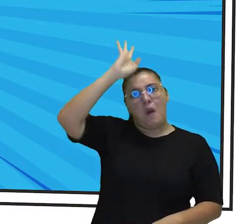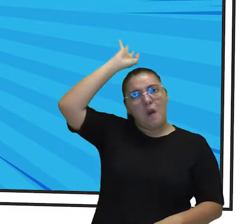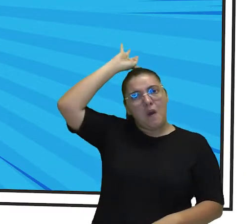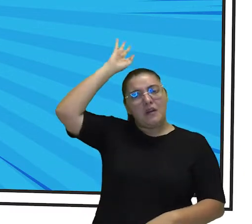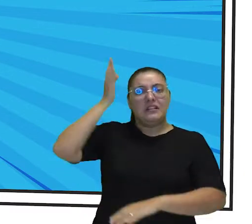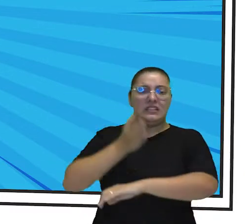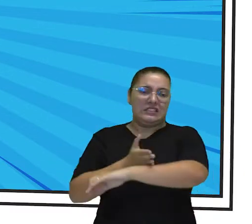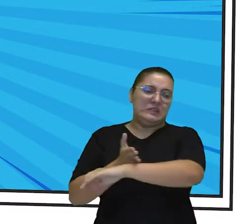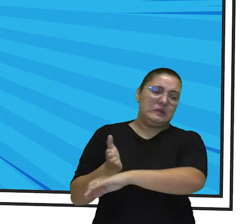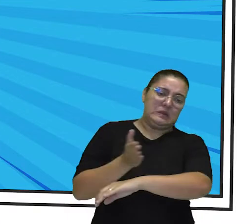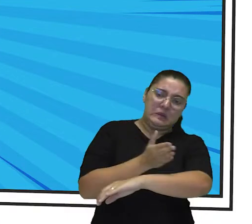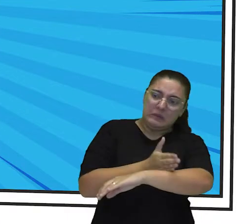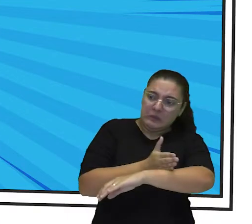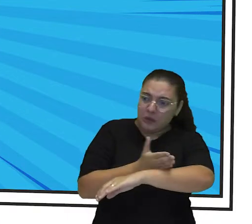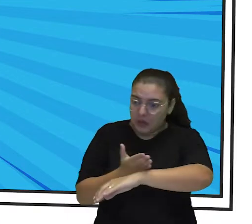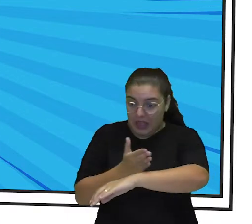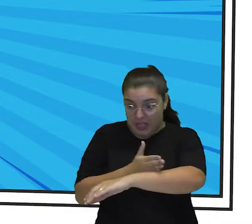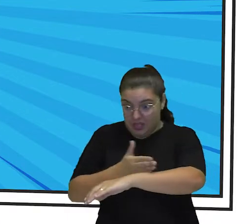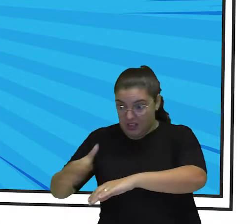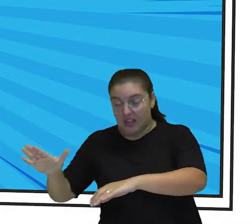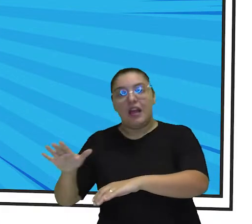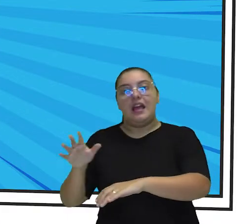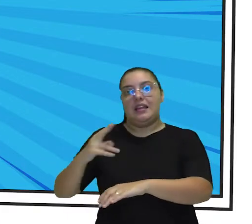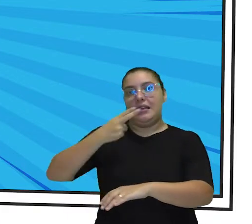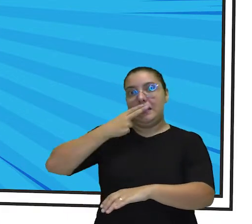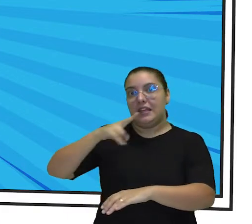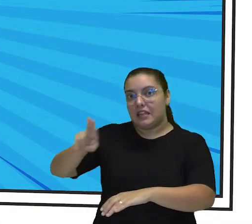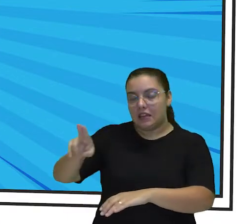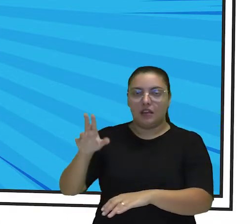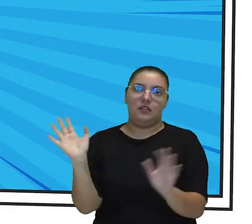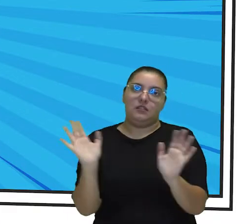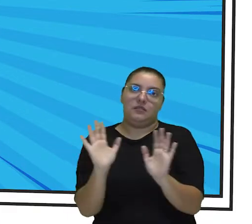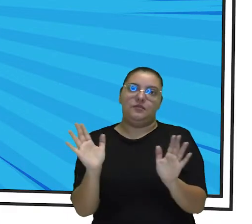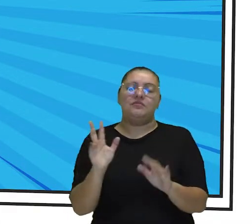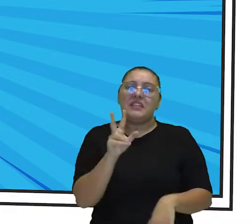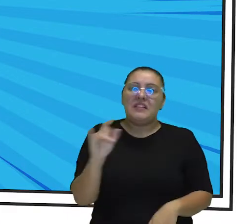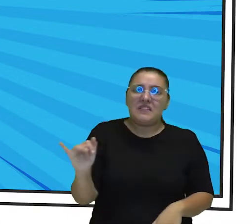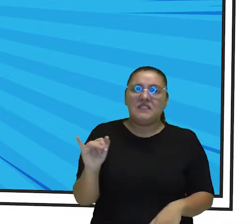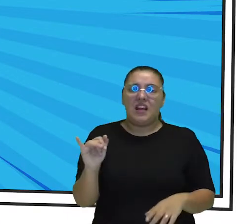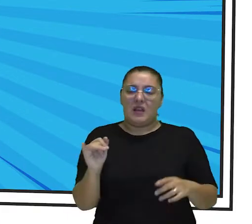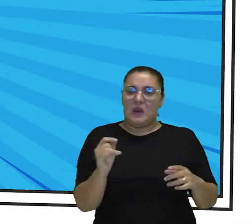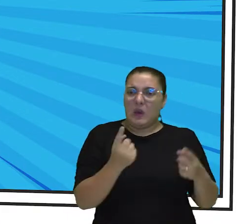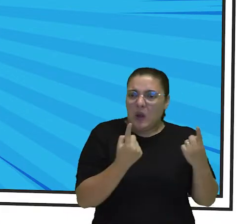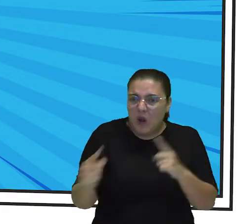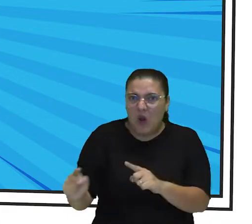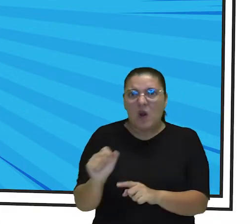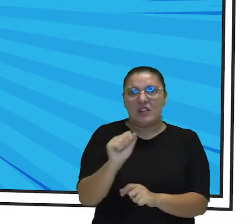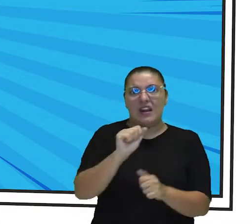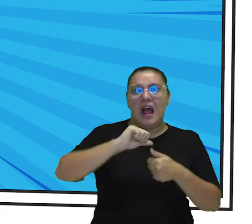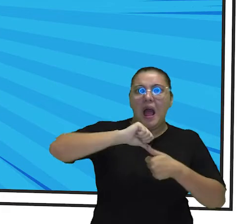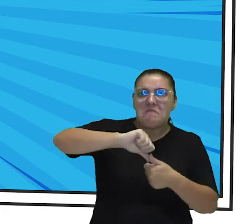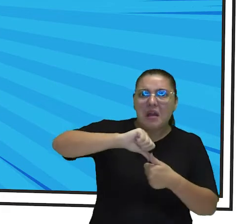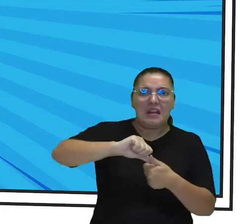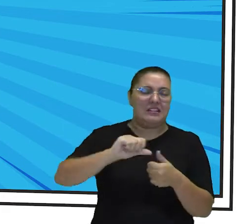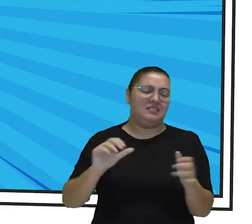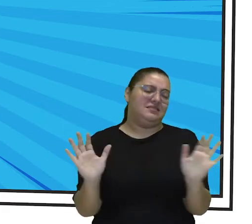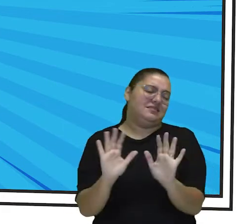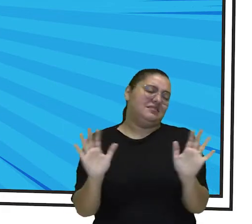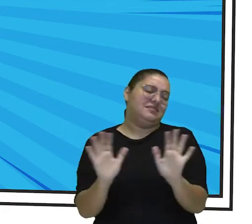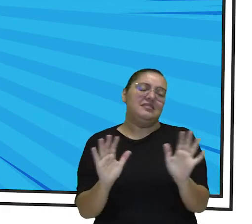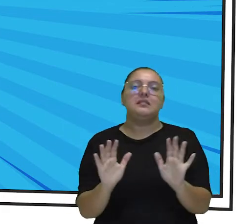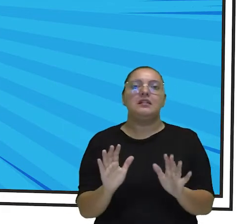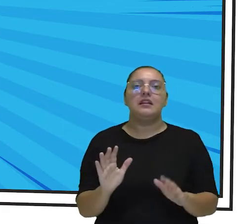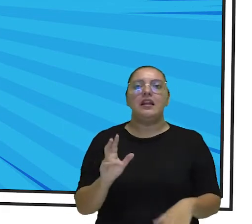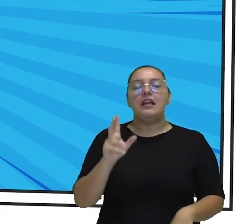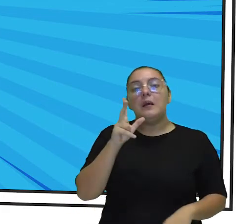idade contemporânea. Ele não vai atacar a América. E esse período, como eu acabei de dizer, é a idade contemporânea, não o período